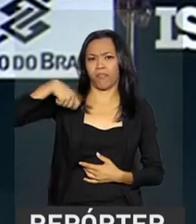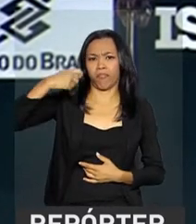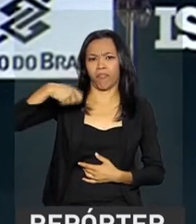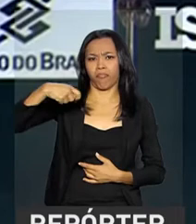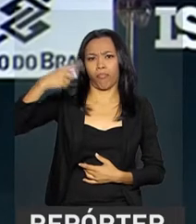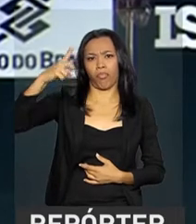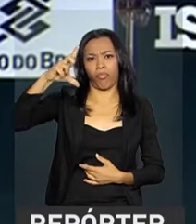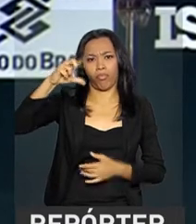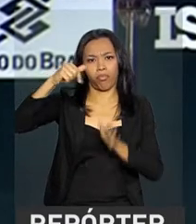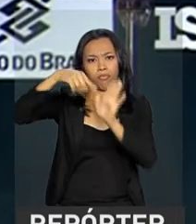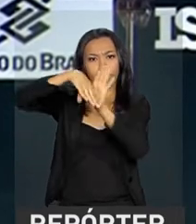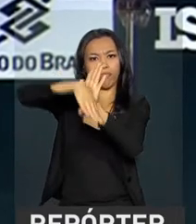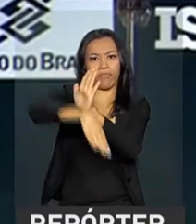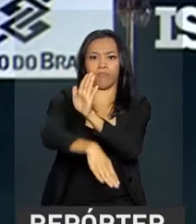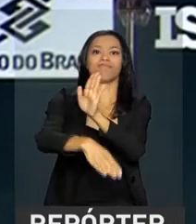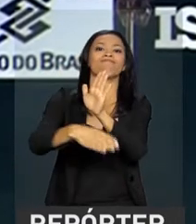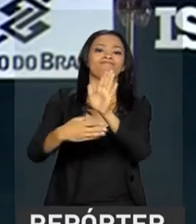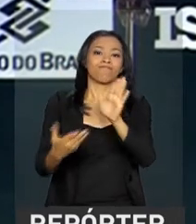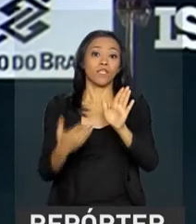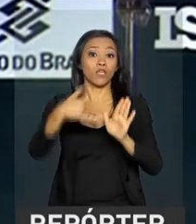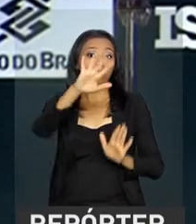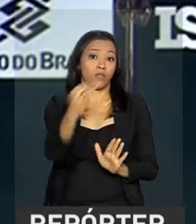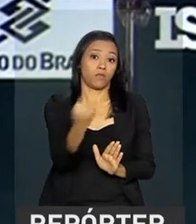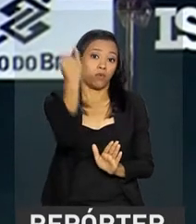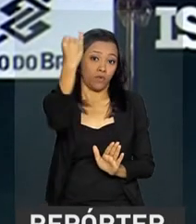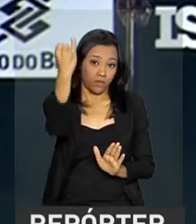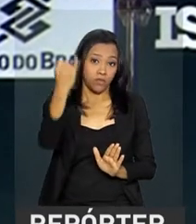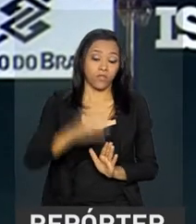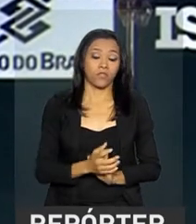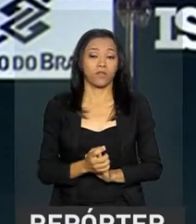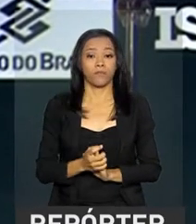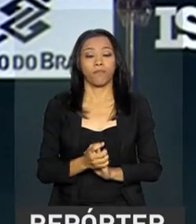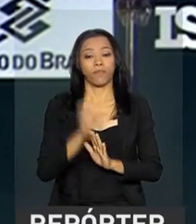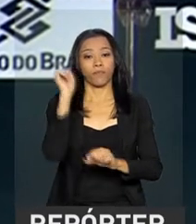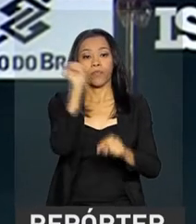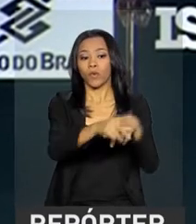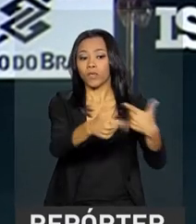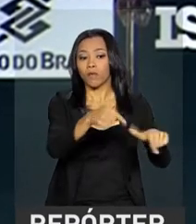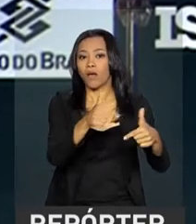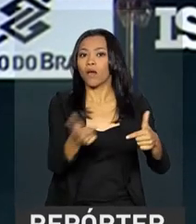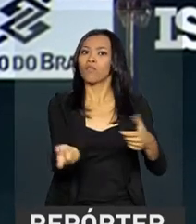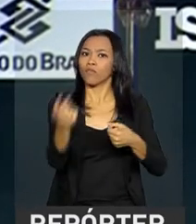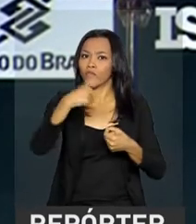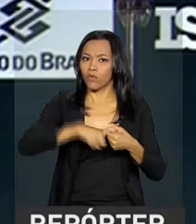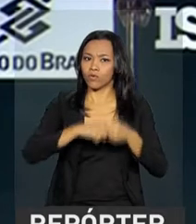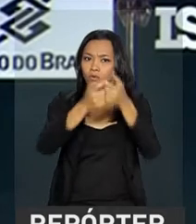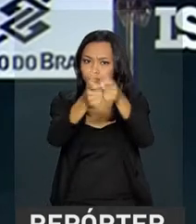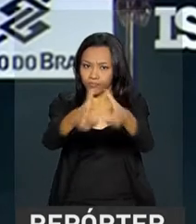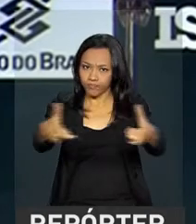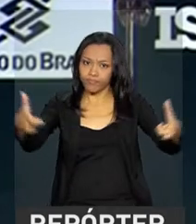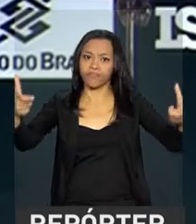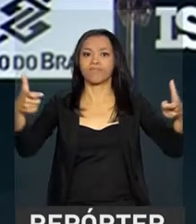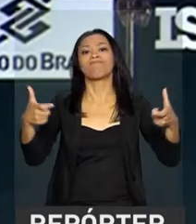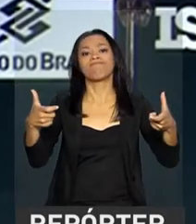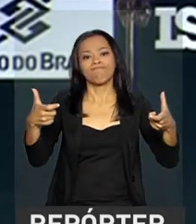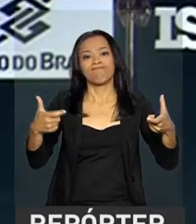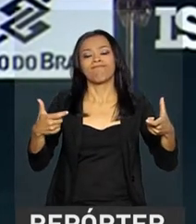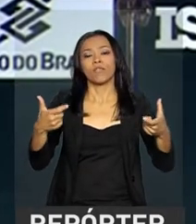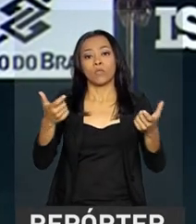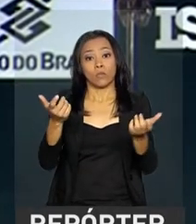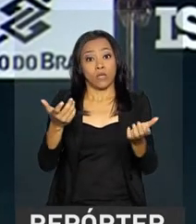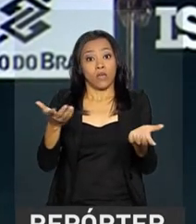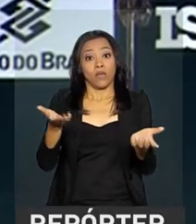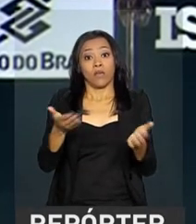de queda o que é mais importante o emprego voltou a crescer à taxa de desemprego